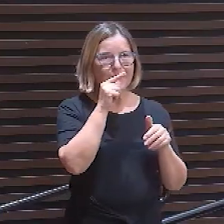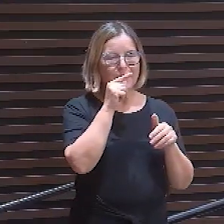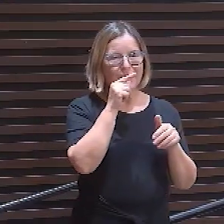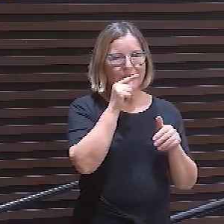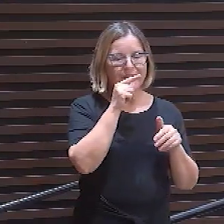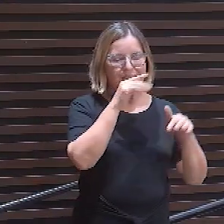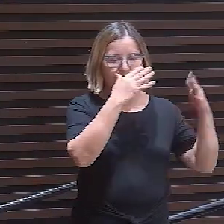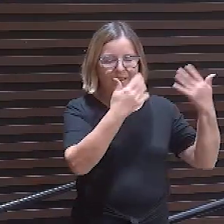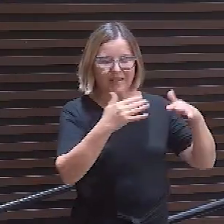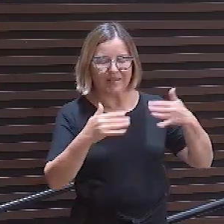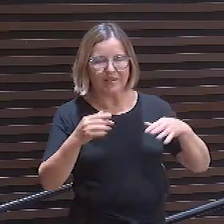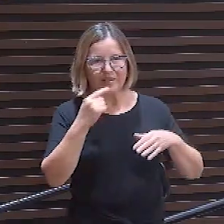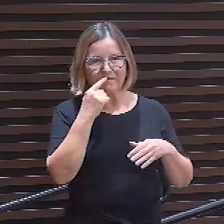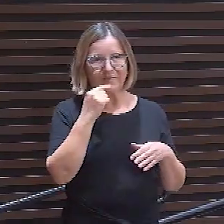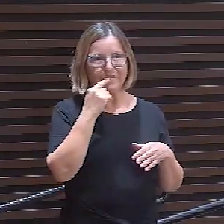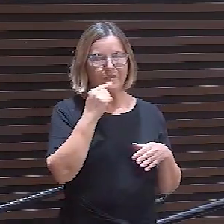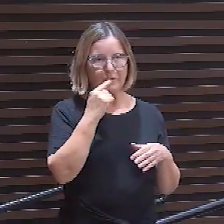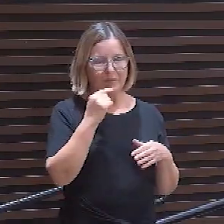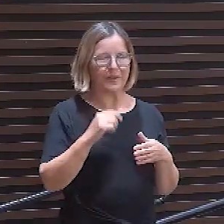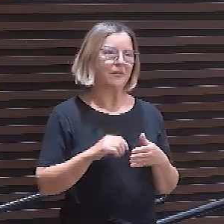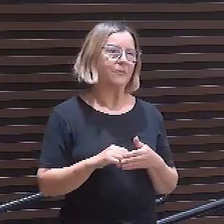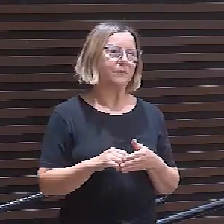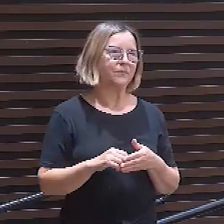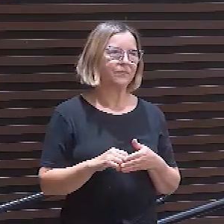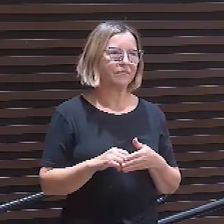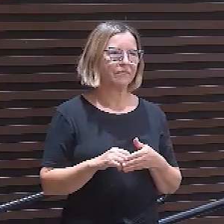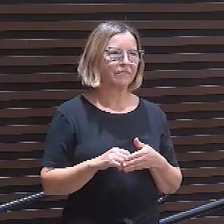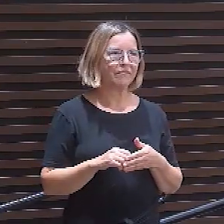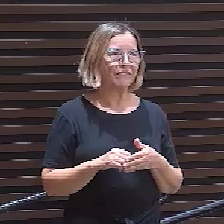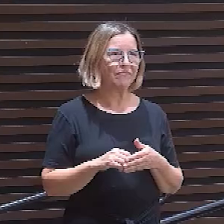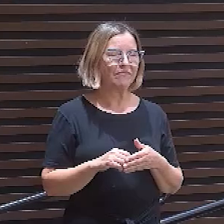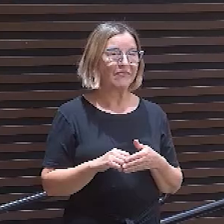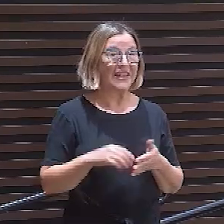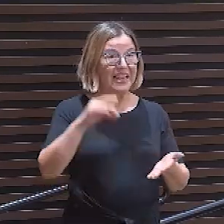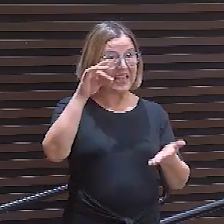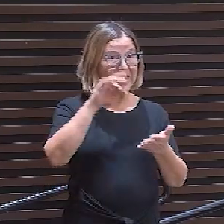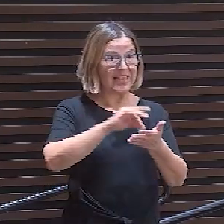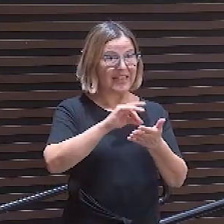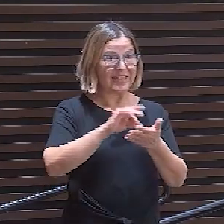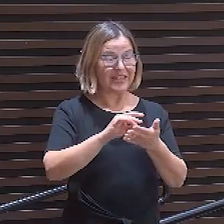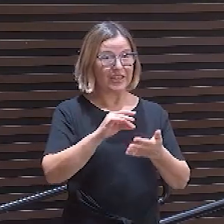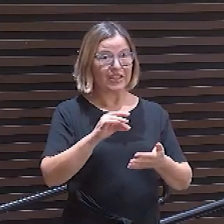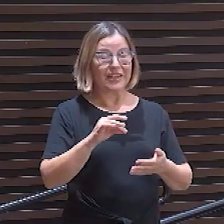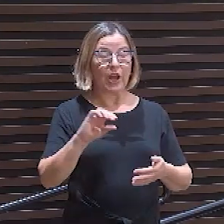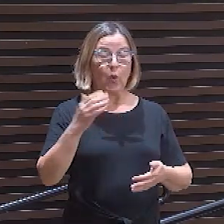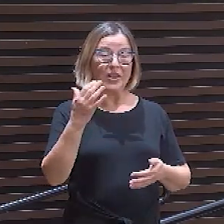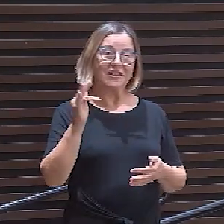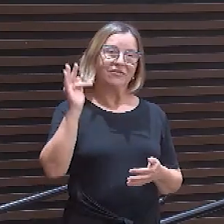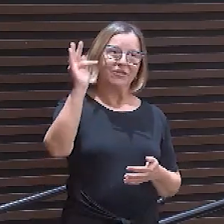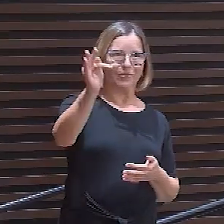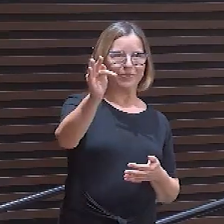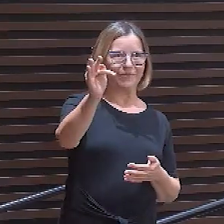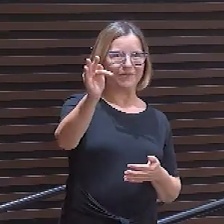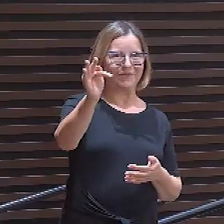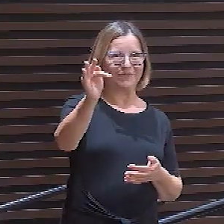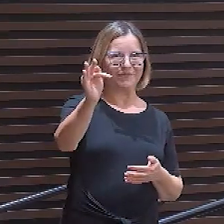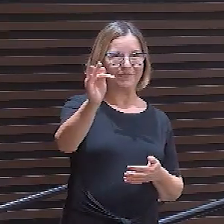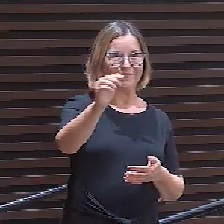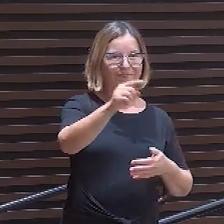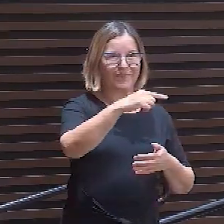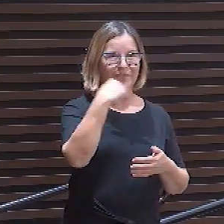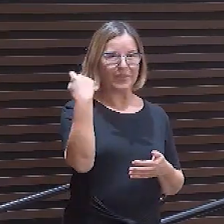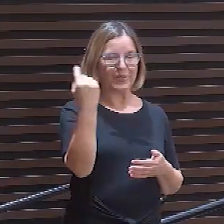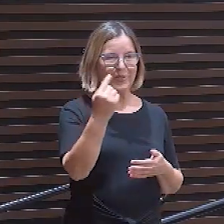figura, no tipo, na realidade que ia acontecer lá na frente. Nós passamos pelo